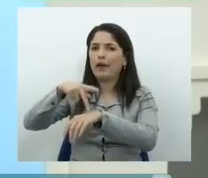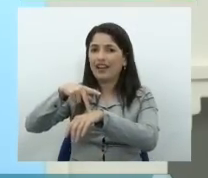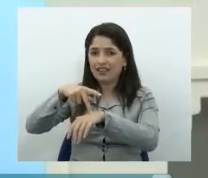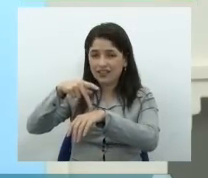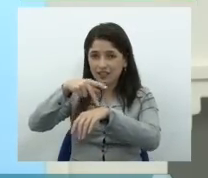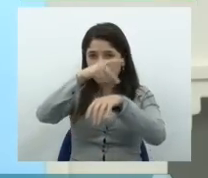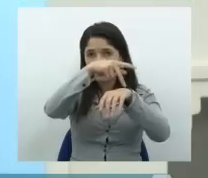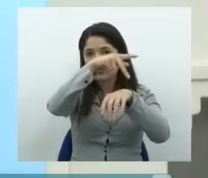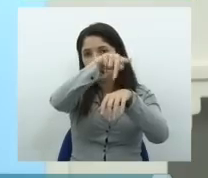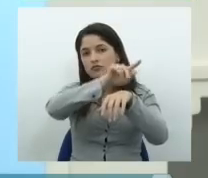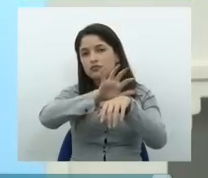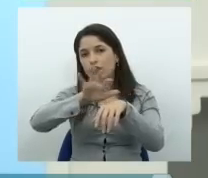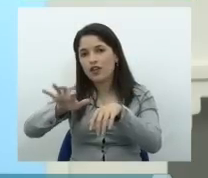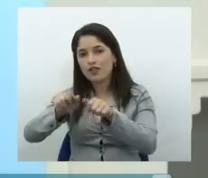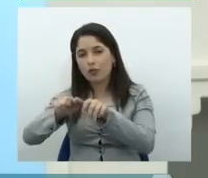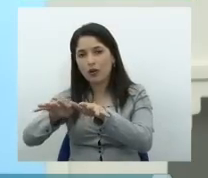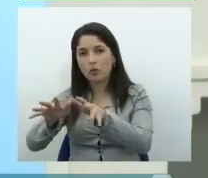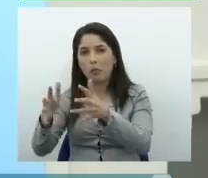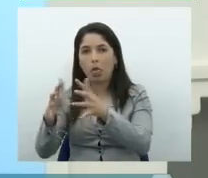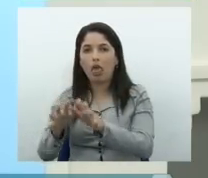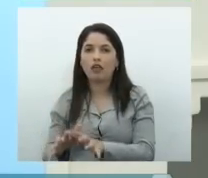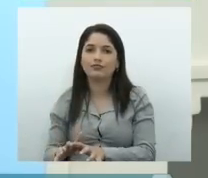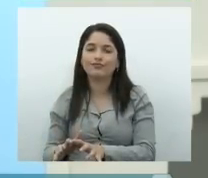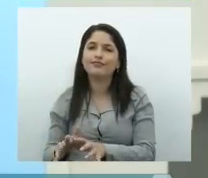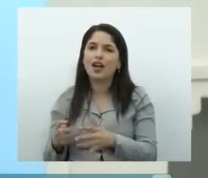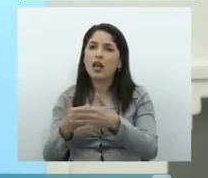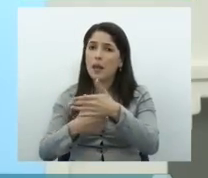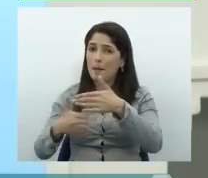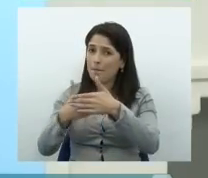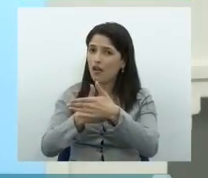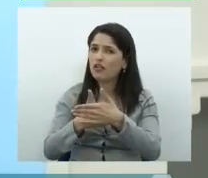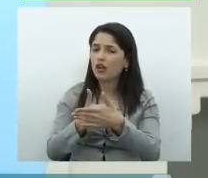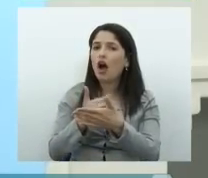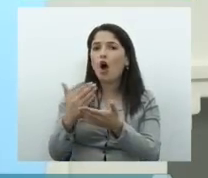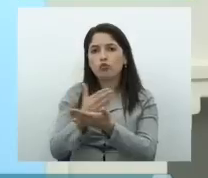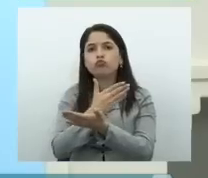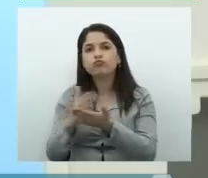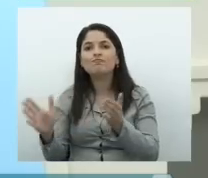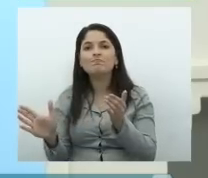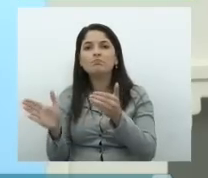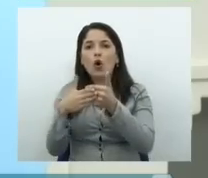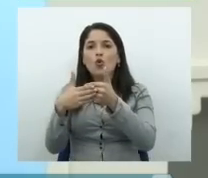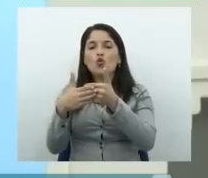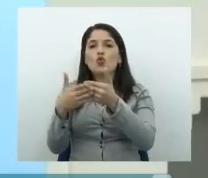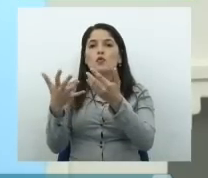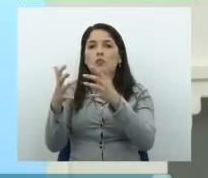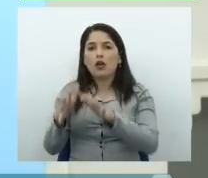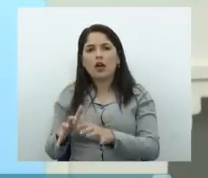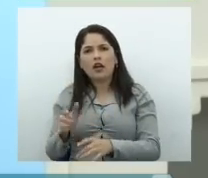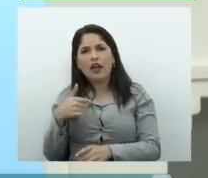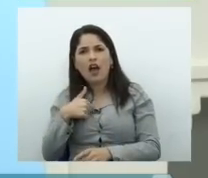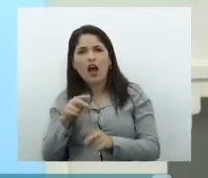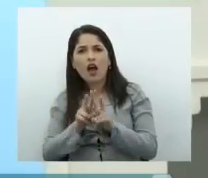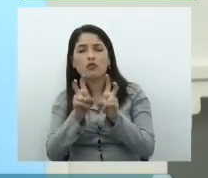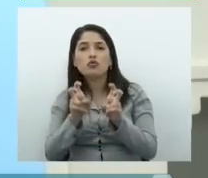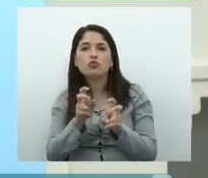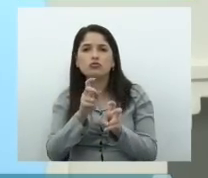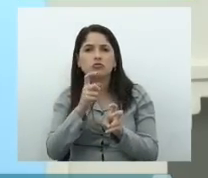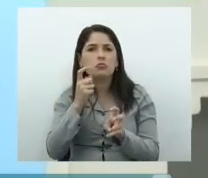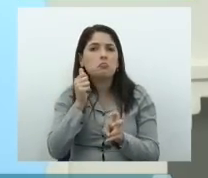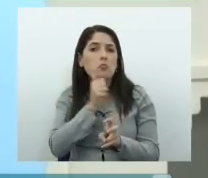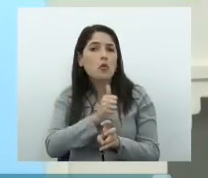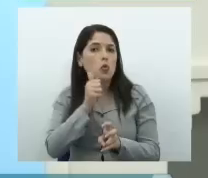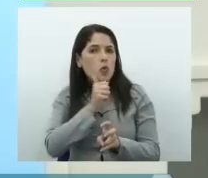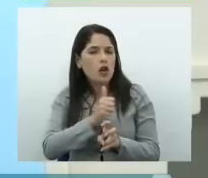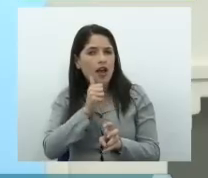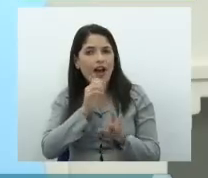da cidade caiu. Pensando nas mulheres, que muitas vezes são deixadas em segundo plano e passam por problemas todos os